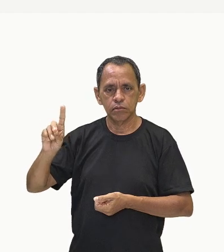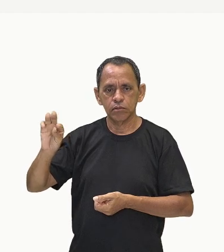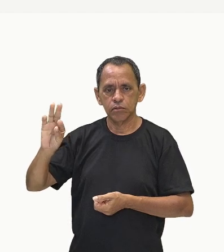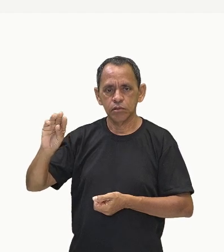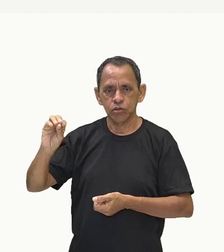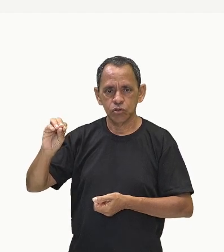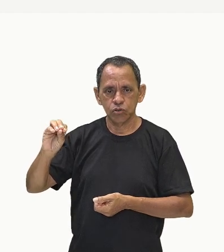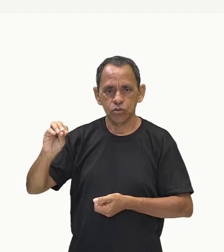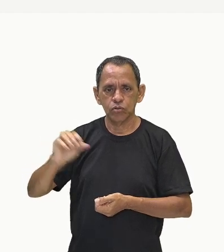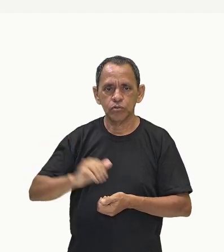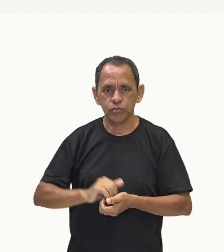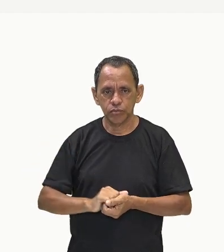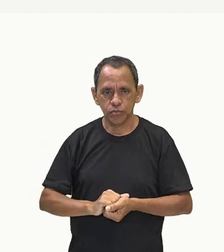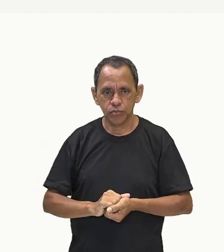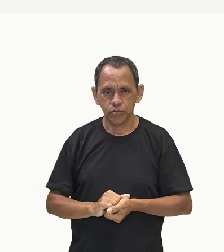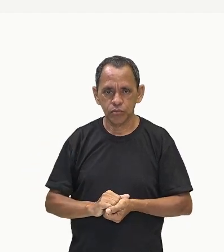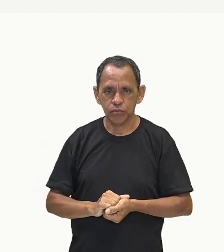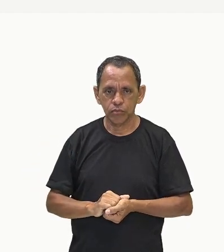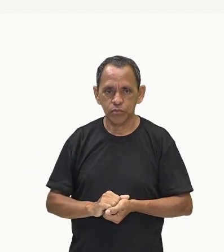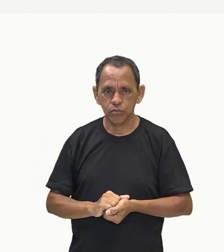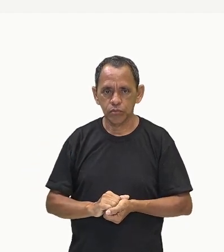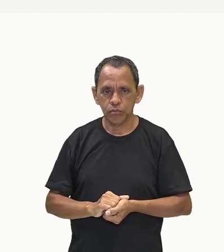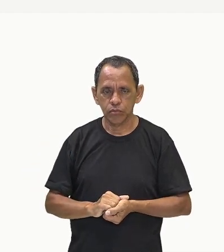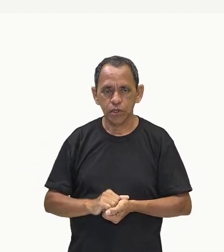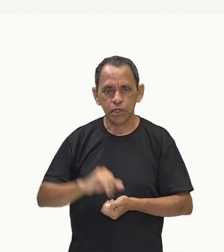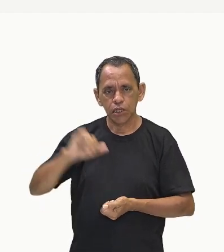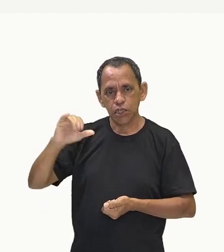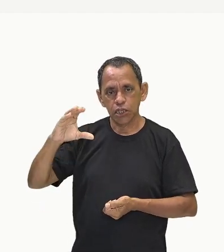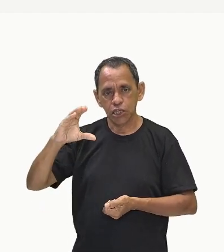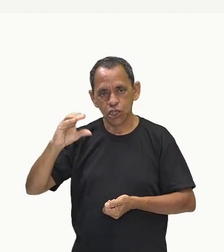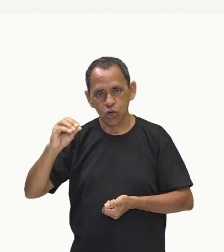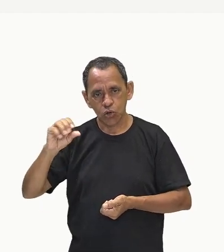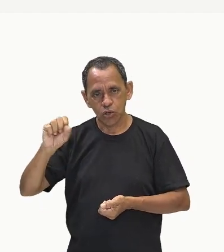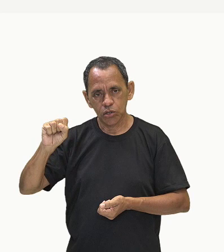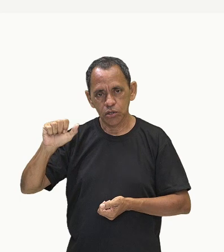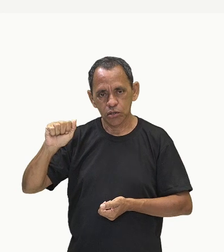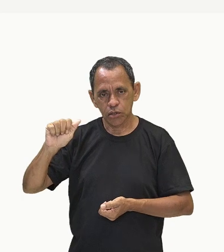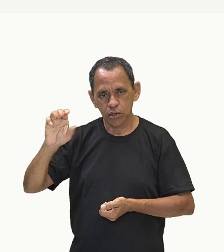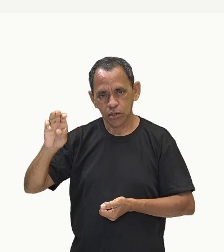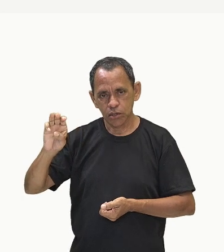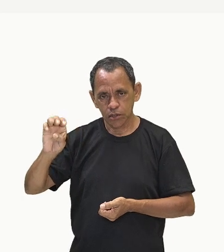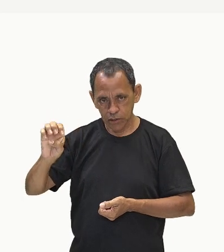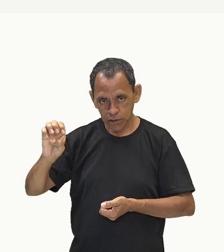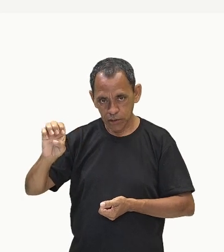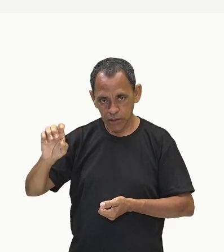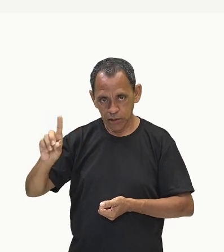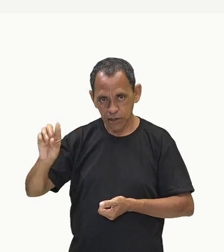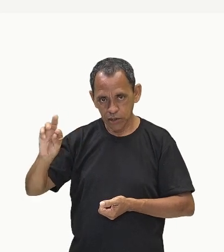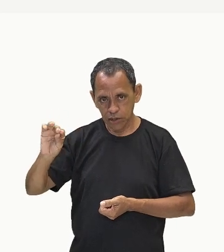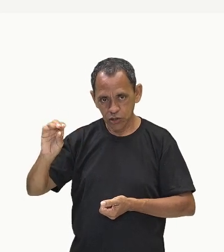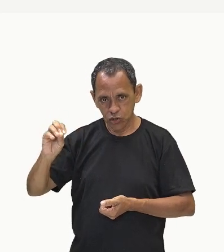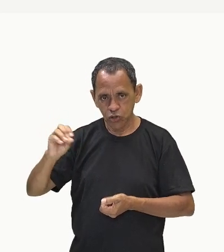Vamos analisar aqui o nosso icosaedro. Então, quais são suas características?